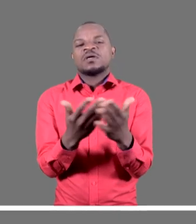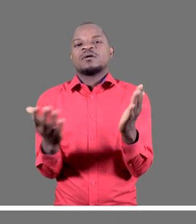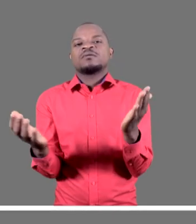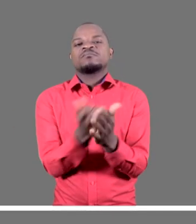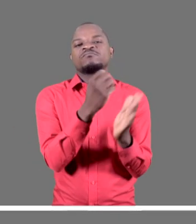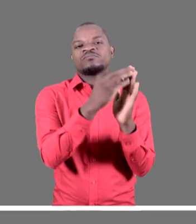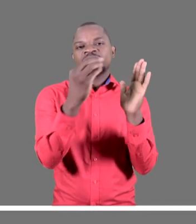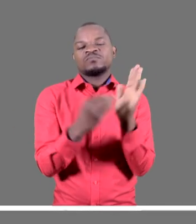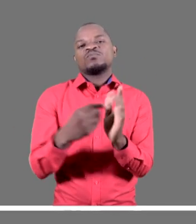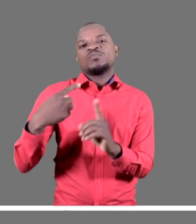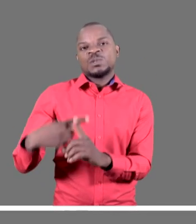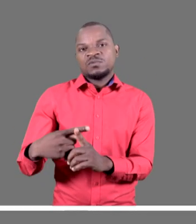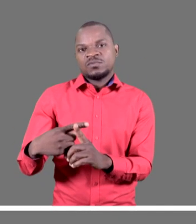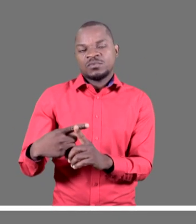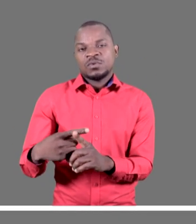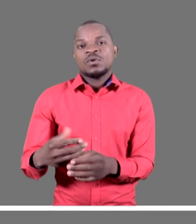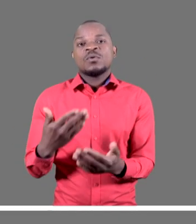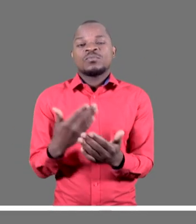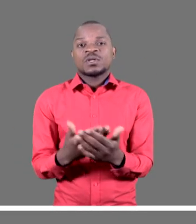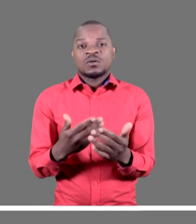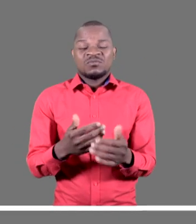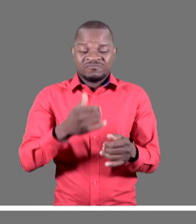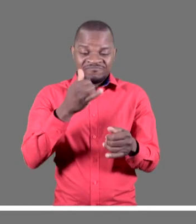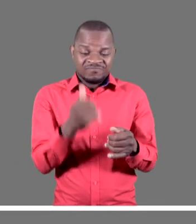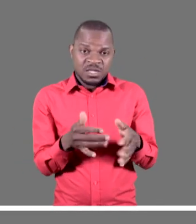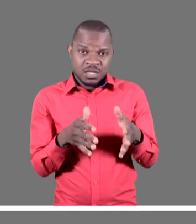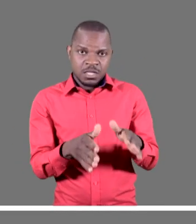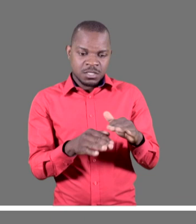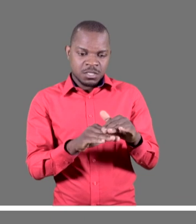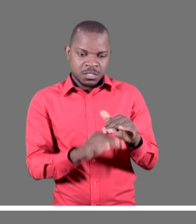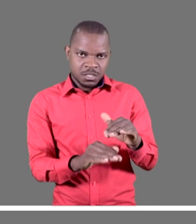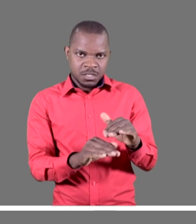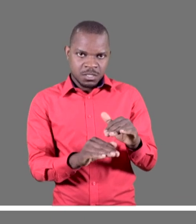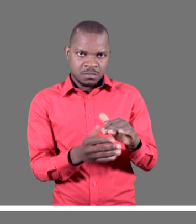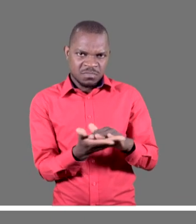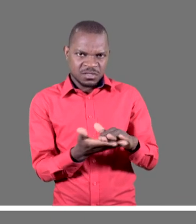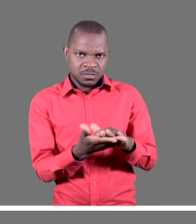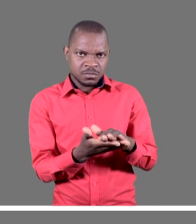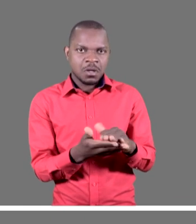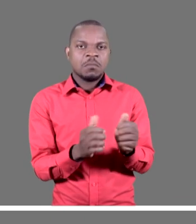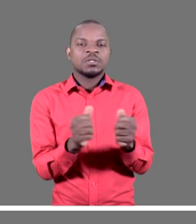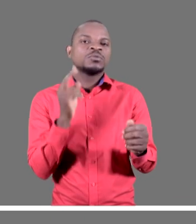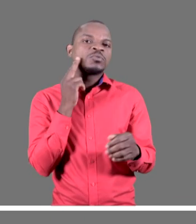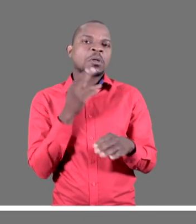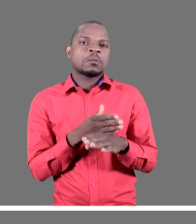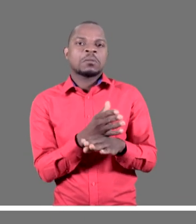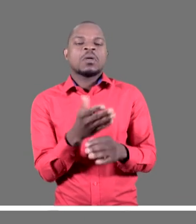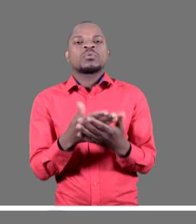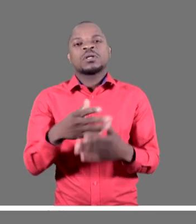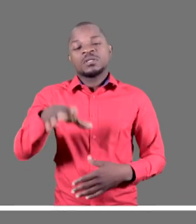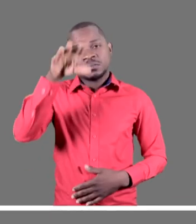da sala, o que cria com que, no final do ensino básico, o surdo fica atrasado, porque demora para perceber.